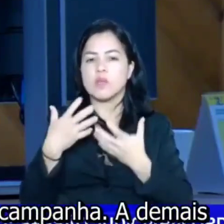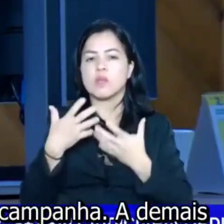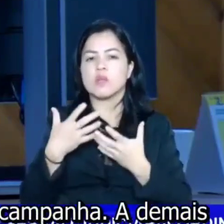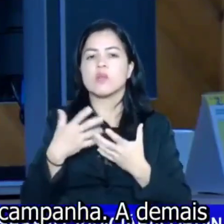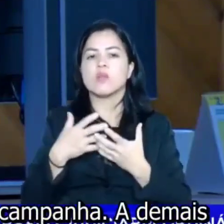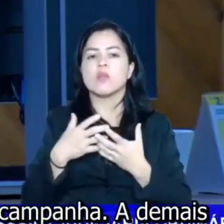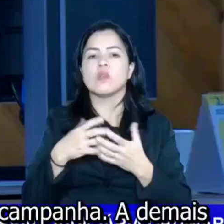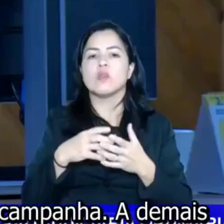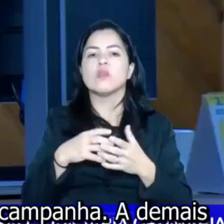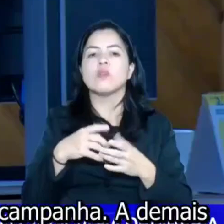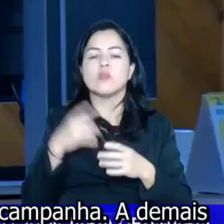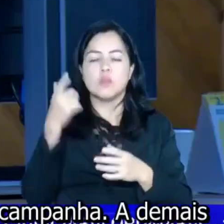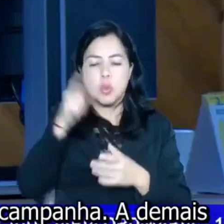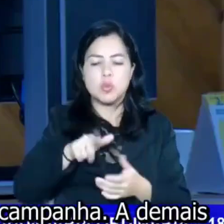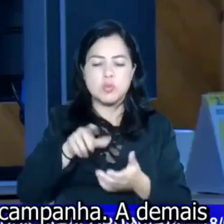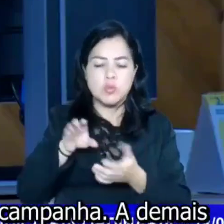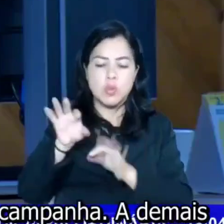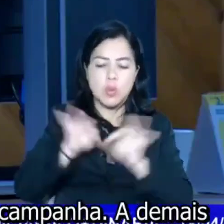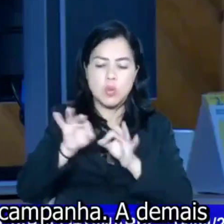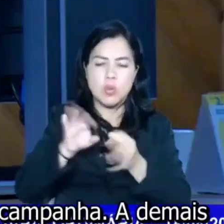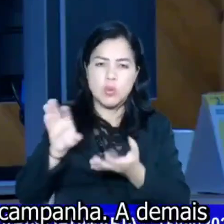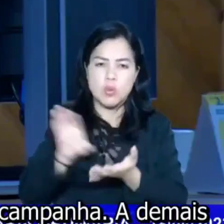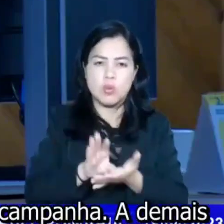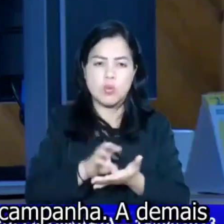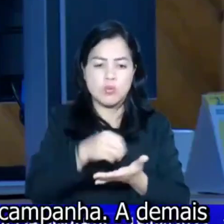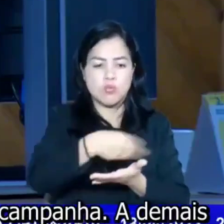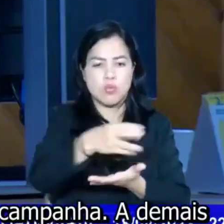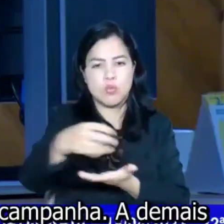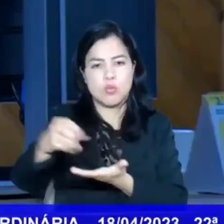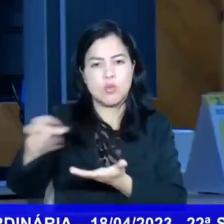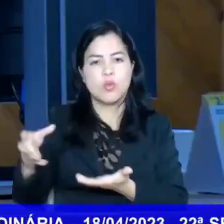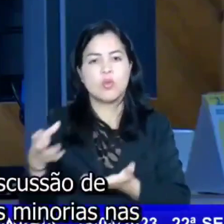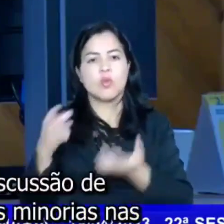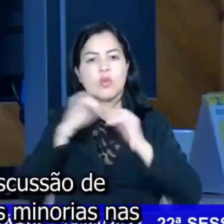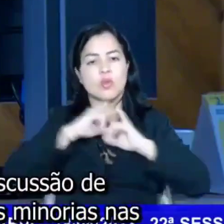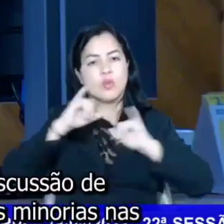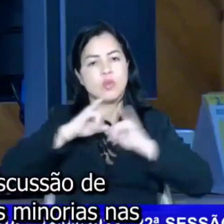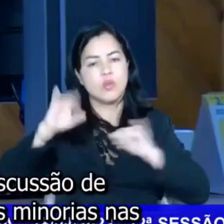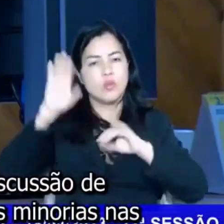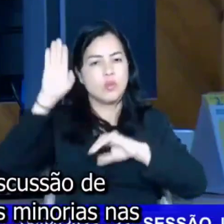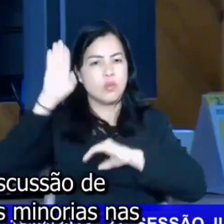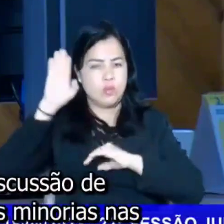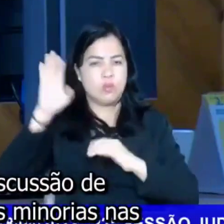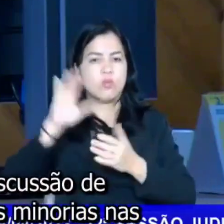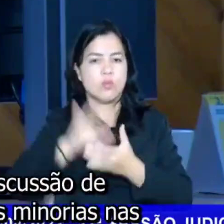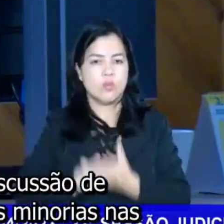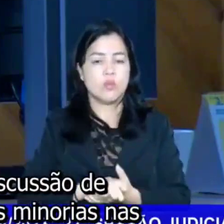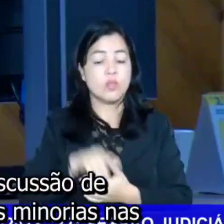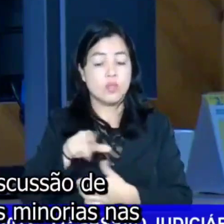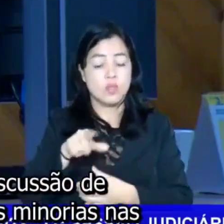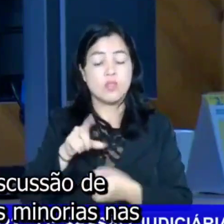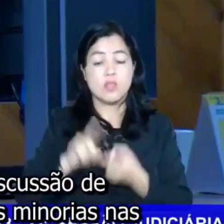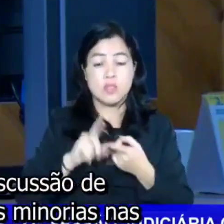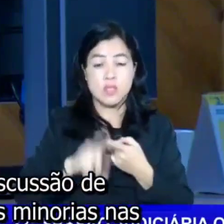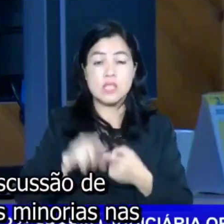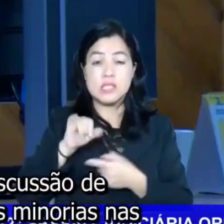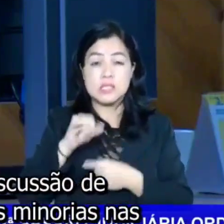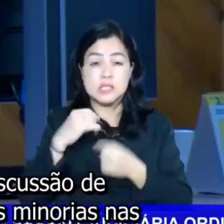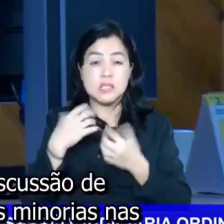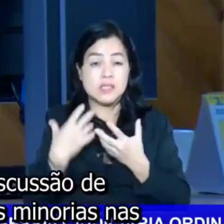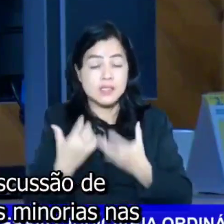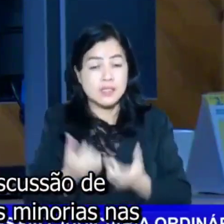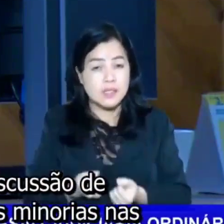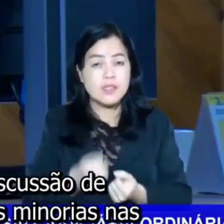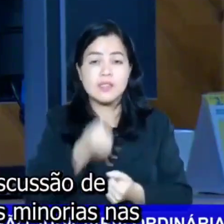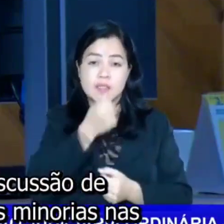rateio igualitário de recursos públicos de campanha. Ademais, ainda que se admitisse a presente ação